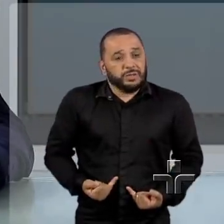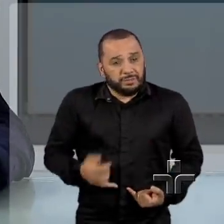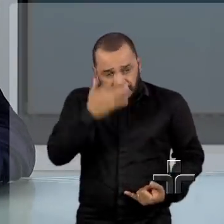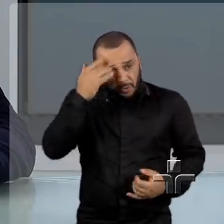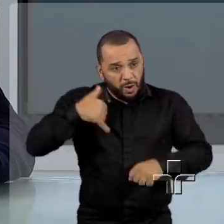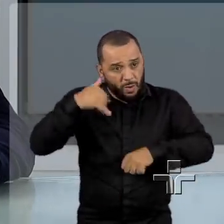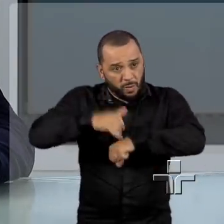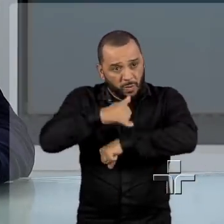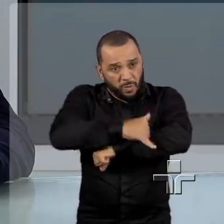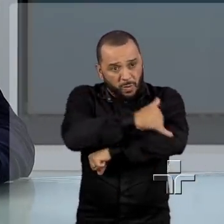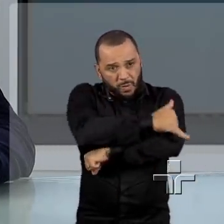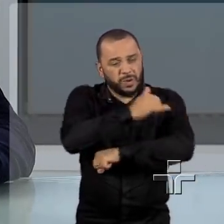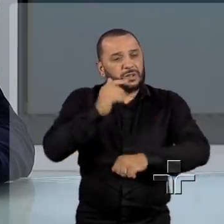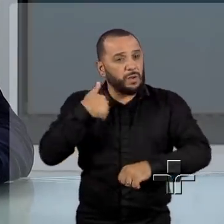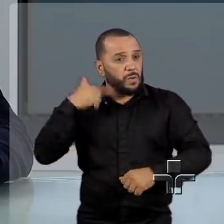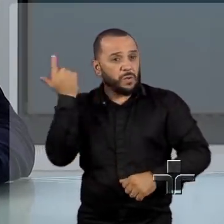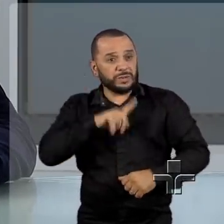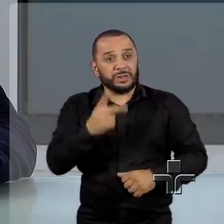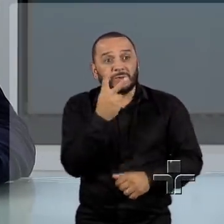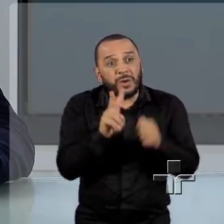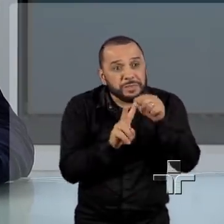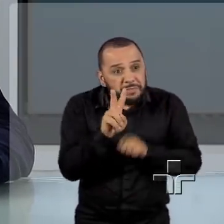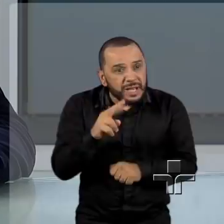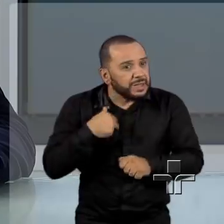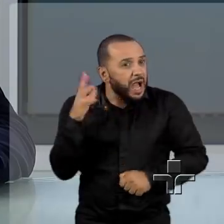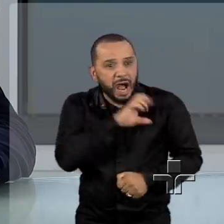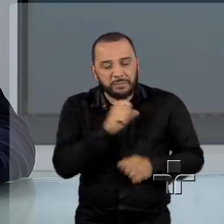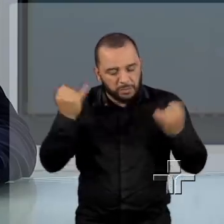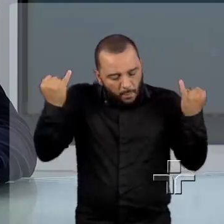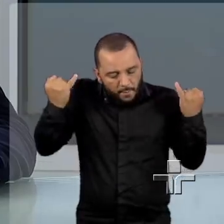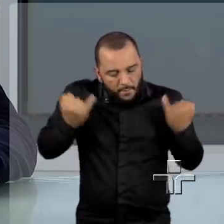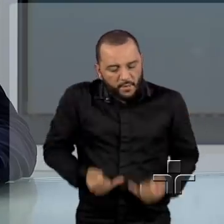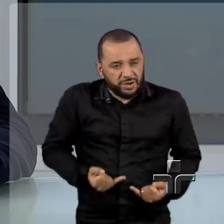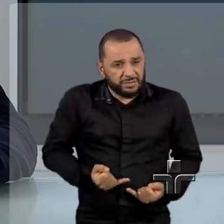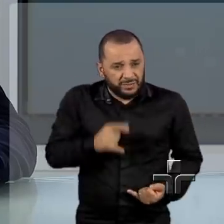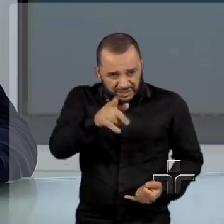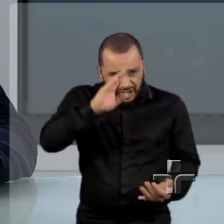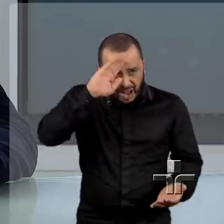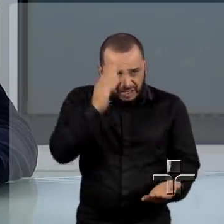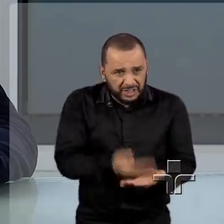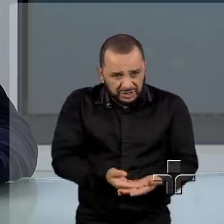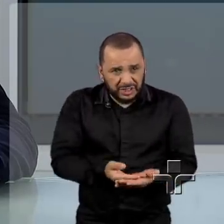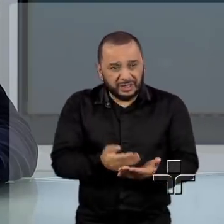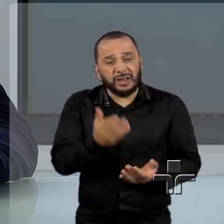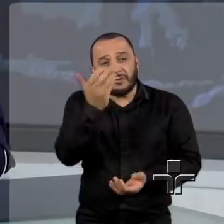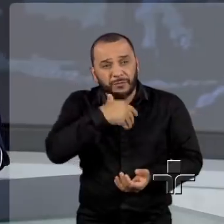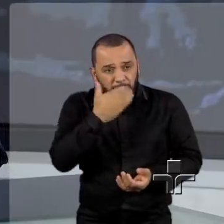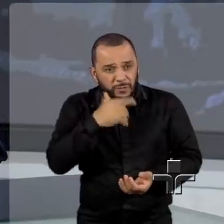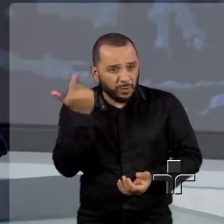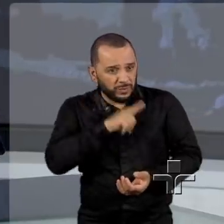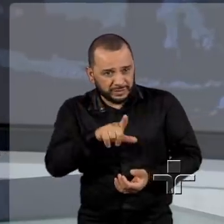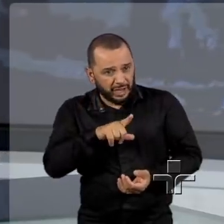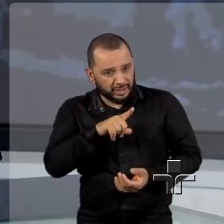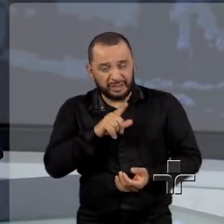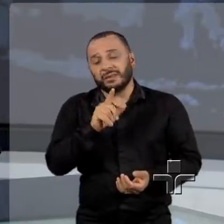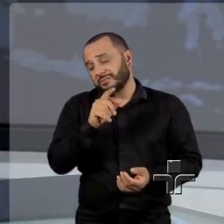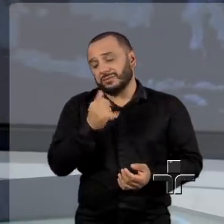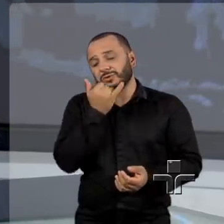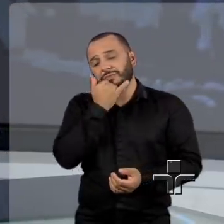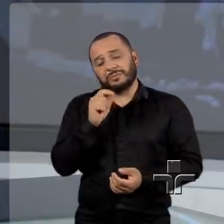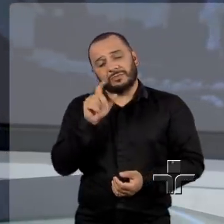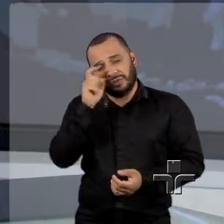a ter abdominal definido em 2 meses, se você acredita, você realmente merece ser enganado. E a